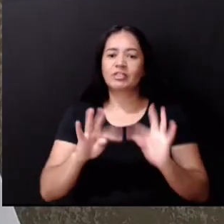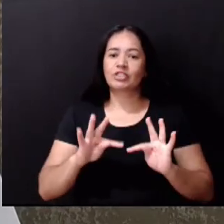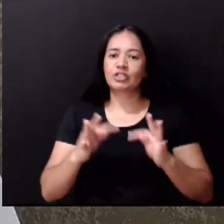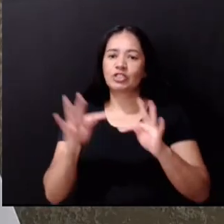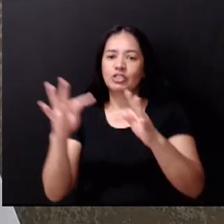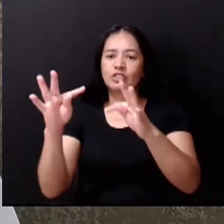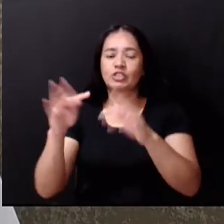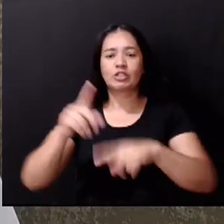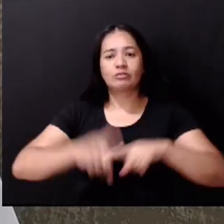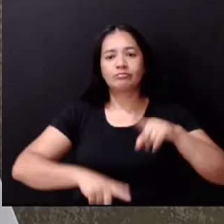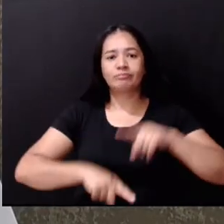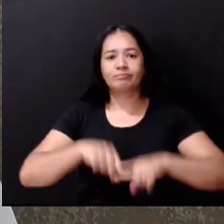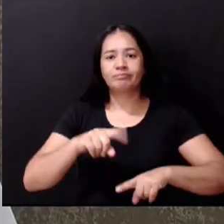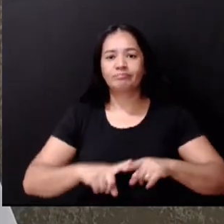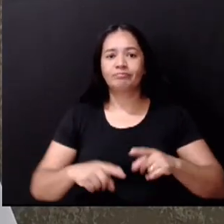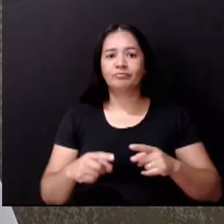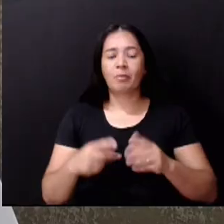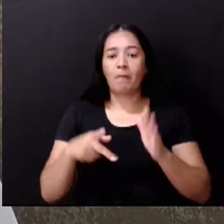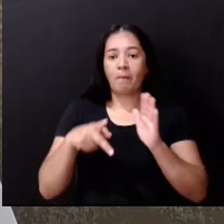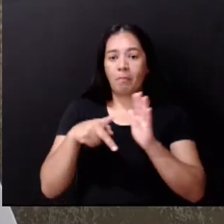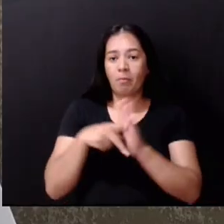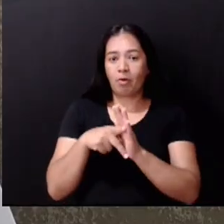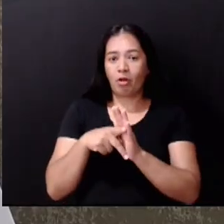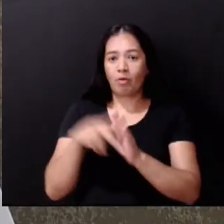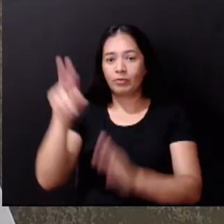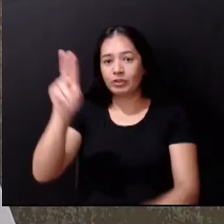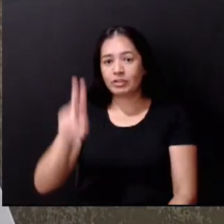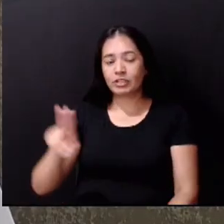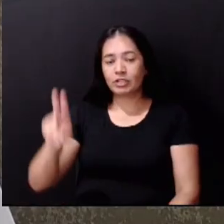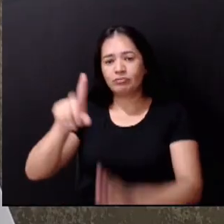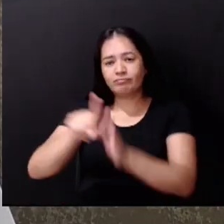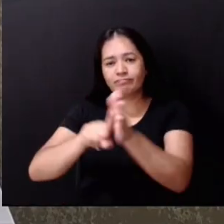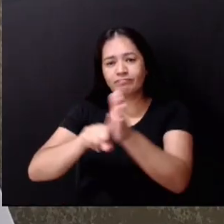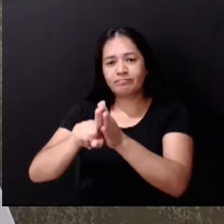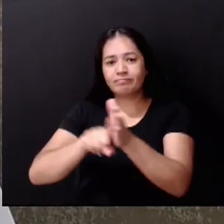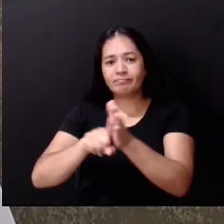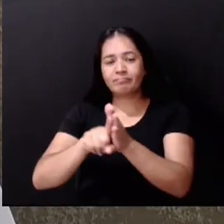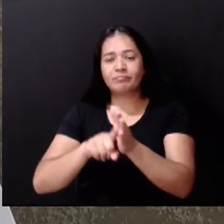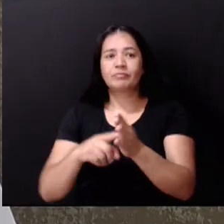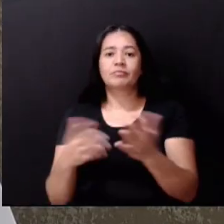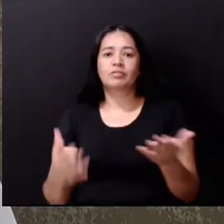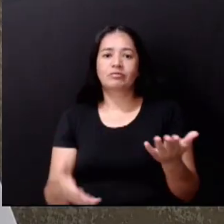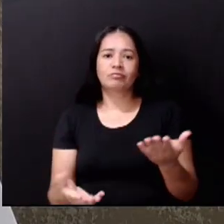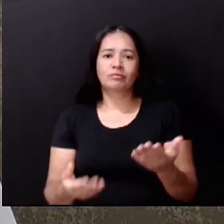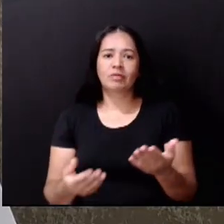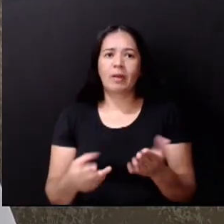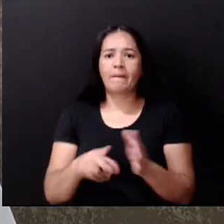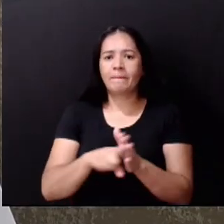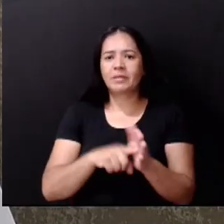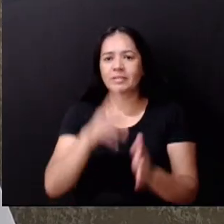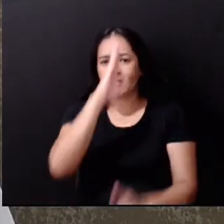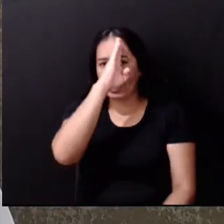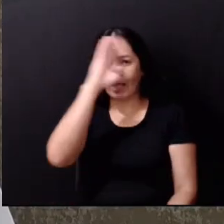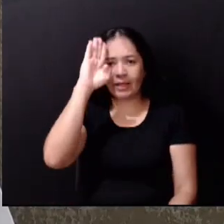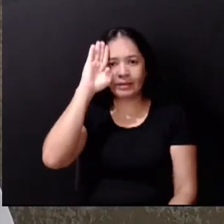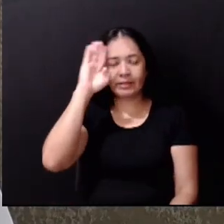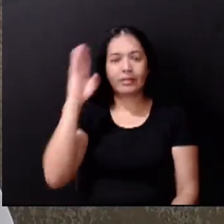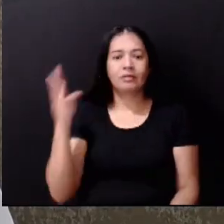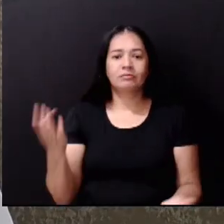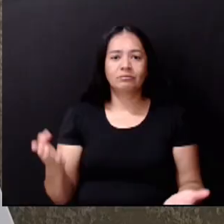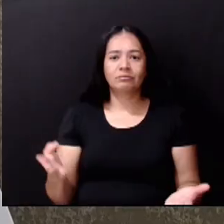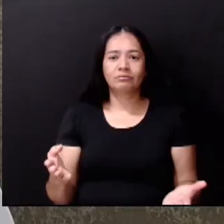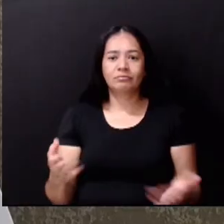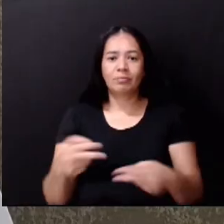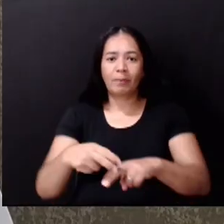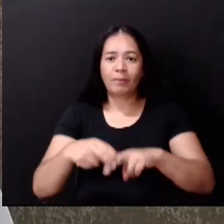produtos oriundos aí da universidade, pesquisas da universidade, pesquisas acadêmicas. Então não é um